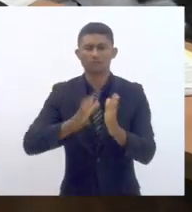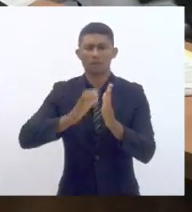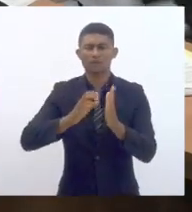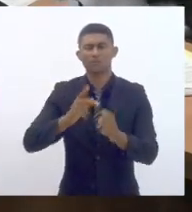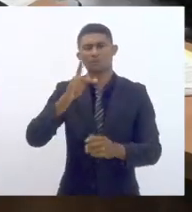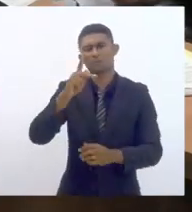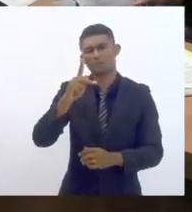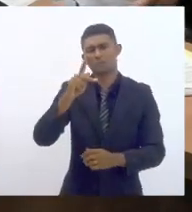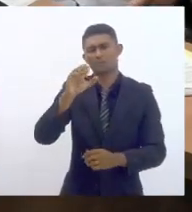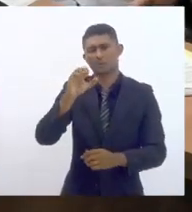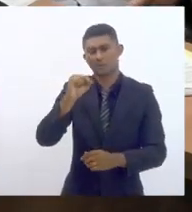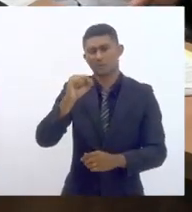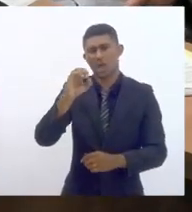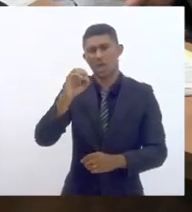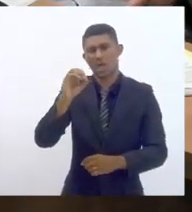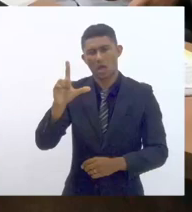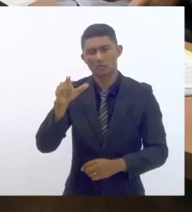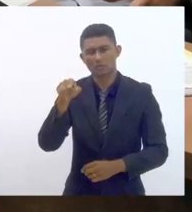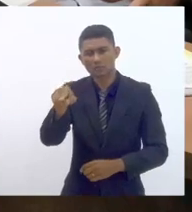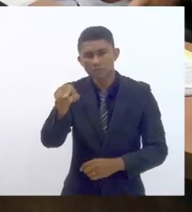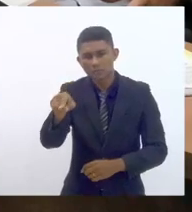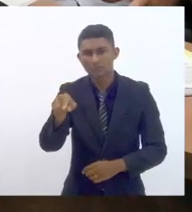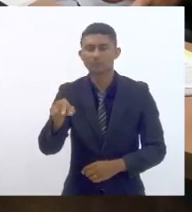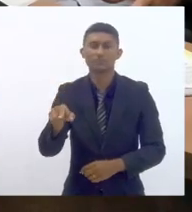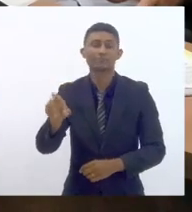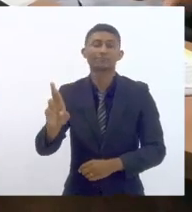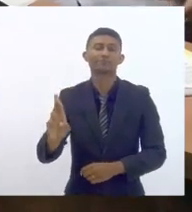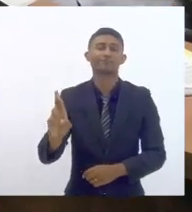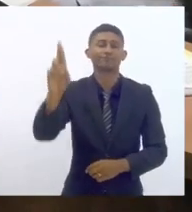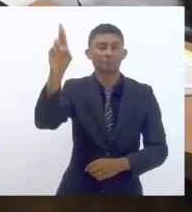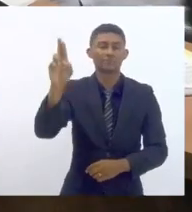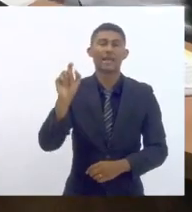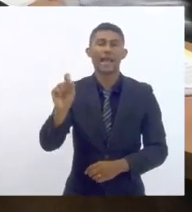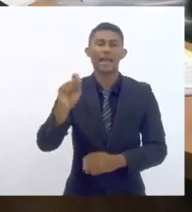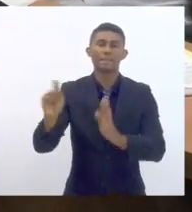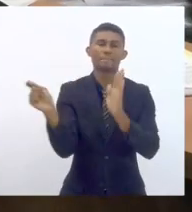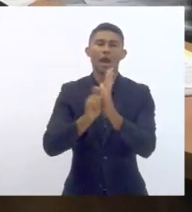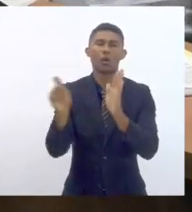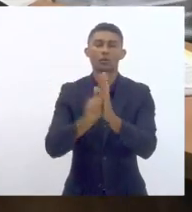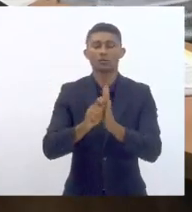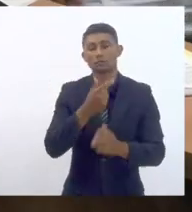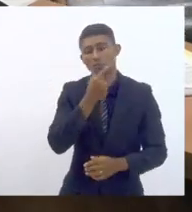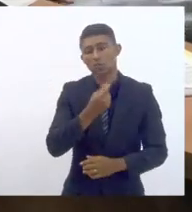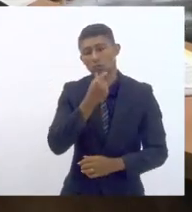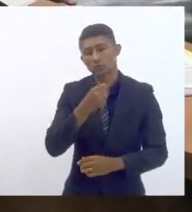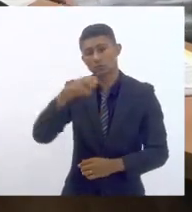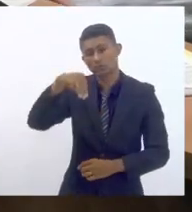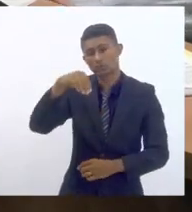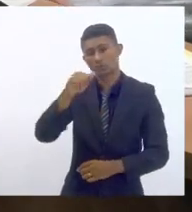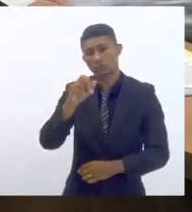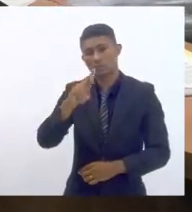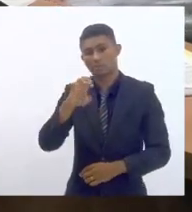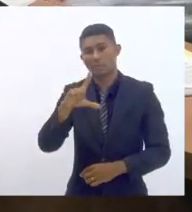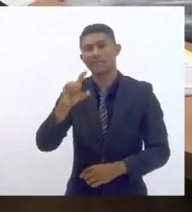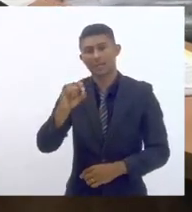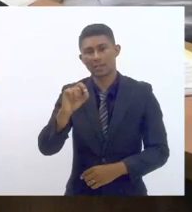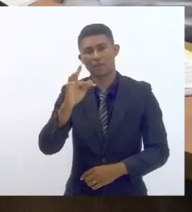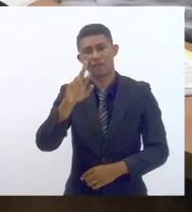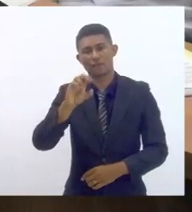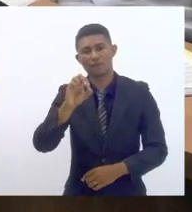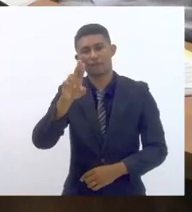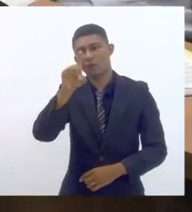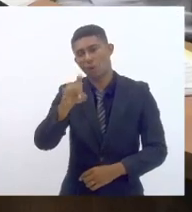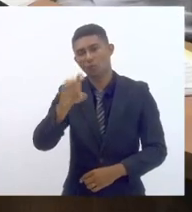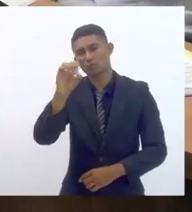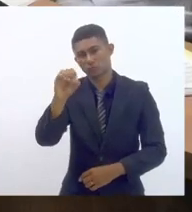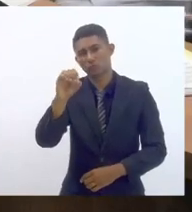PSOL, né, que teve muito tempo, seu líder, o maconheiro do Marcelo Freixo, né, do Marcelo Frouxo,